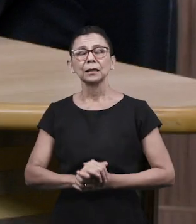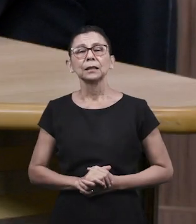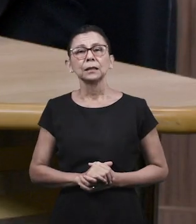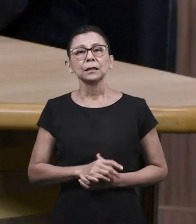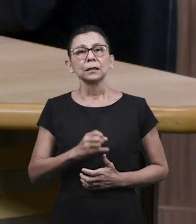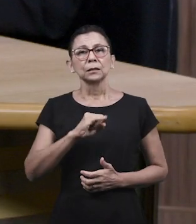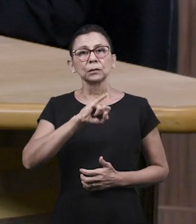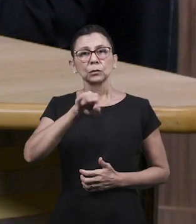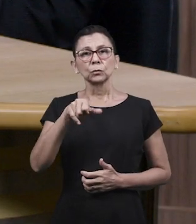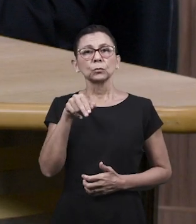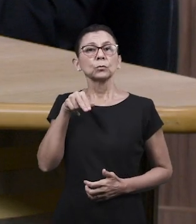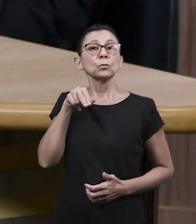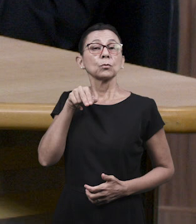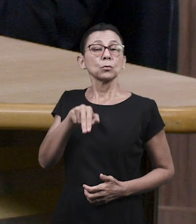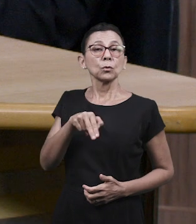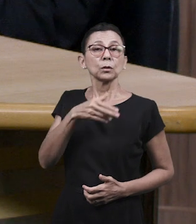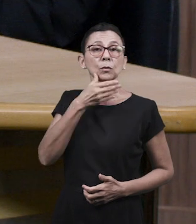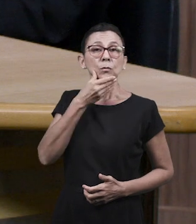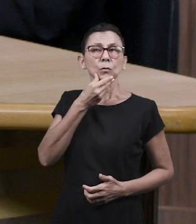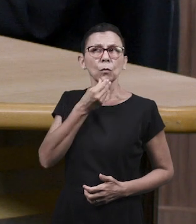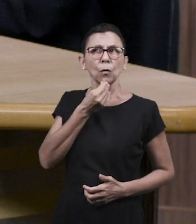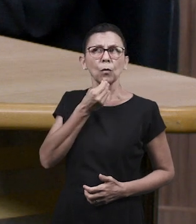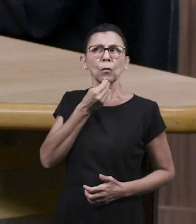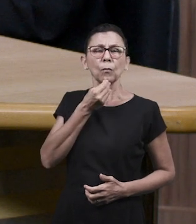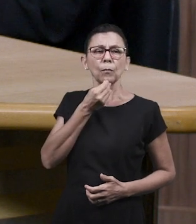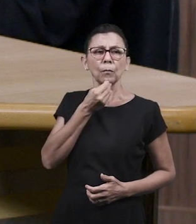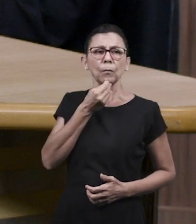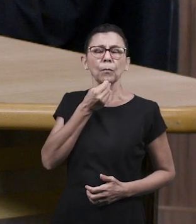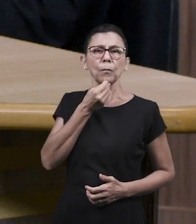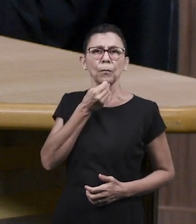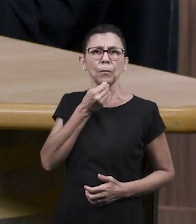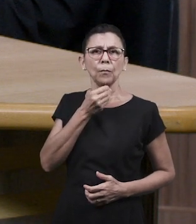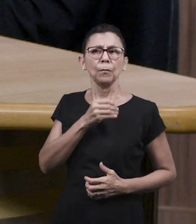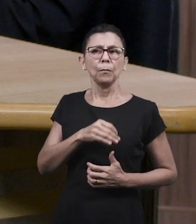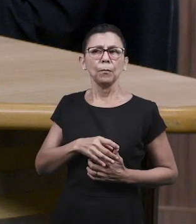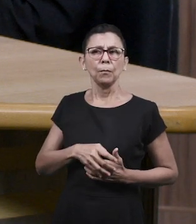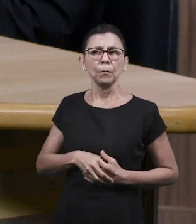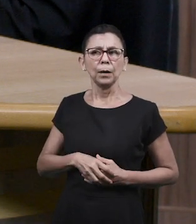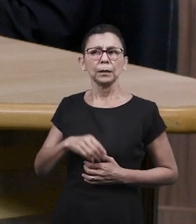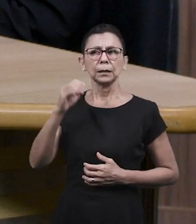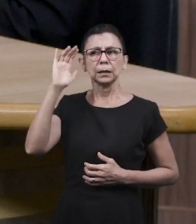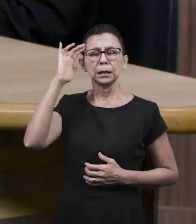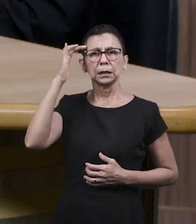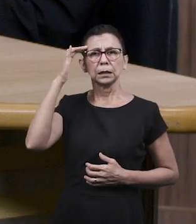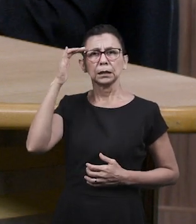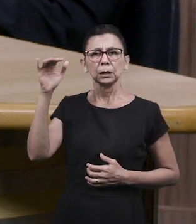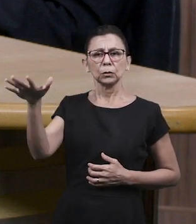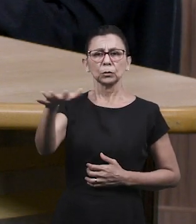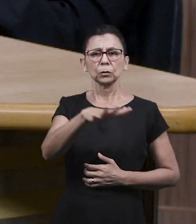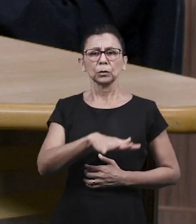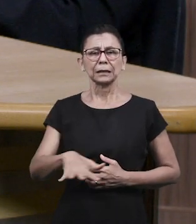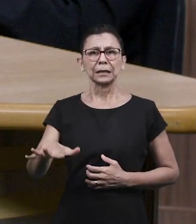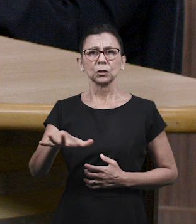Senhor, o rei entendeu e na mesma hora ele proclamou um jejum para toda Nínive.